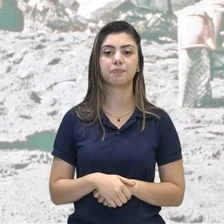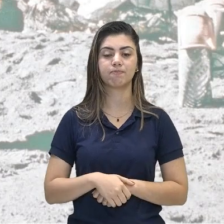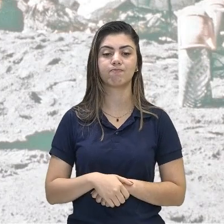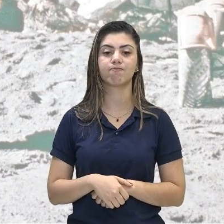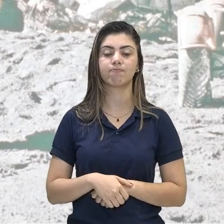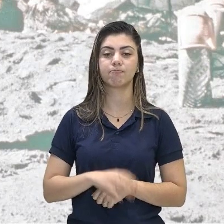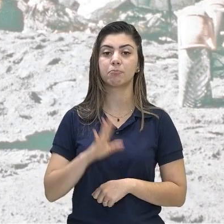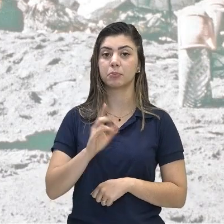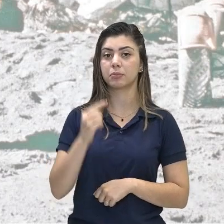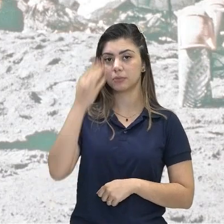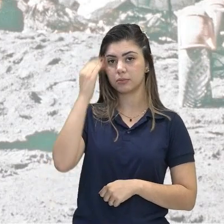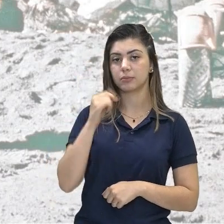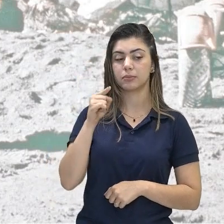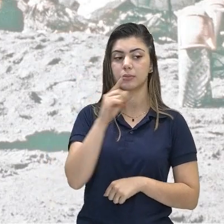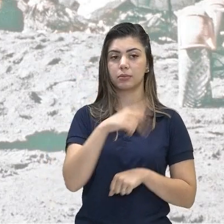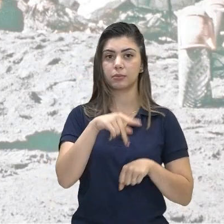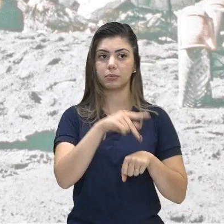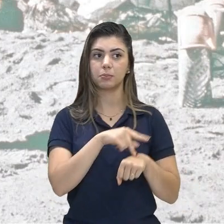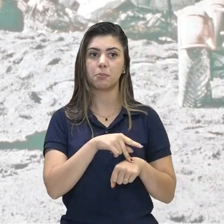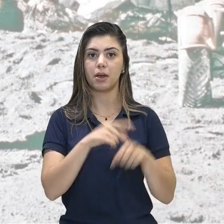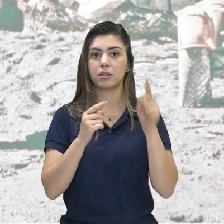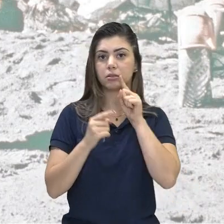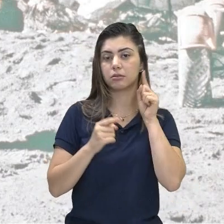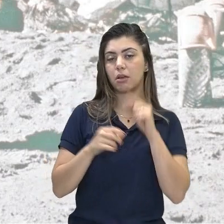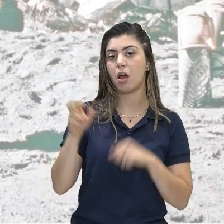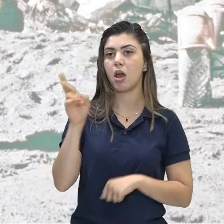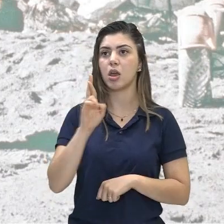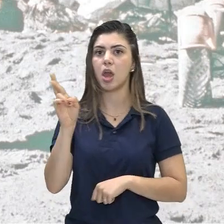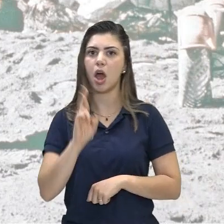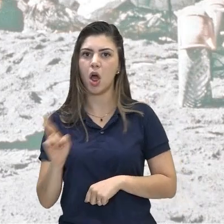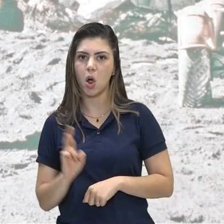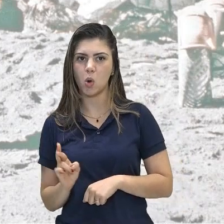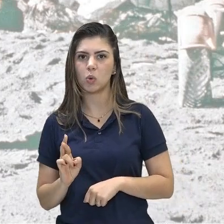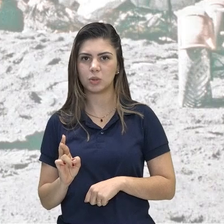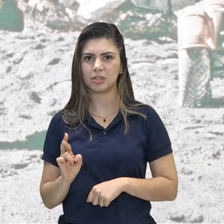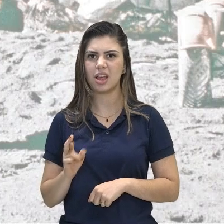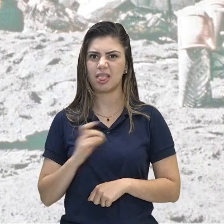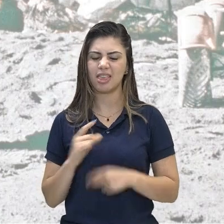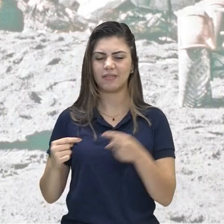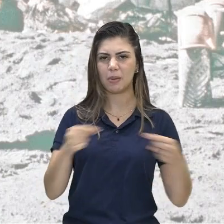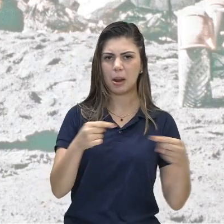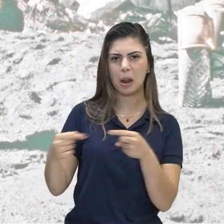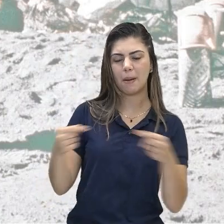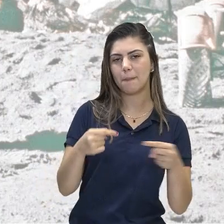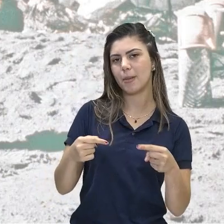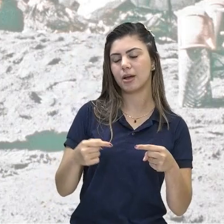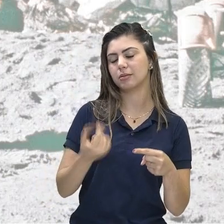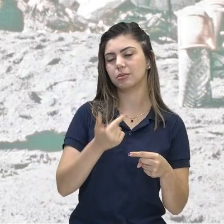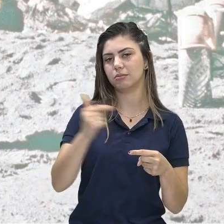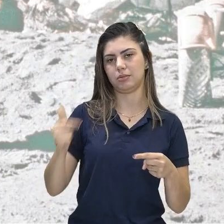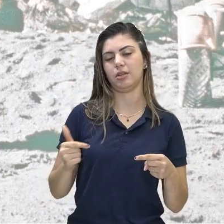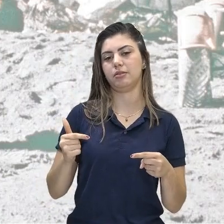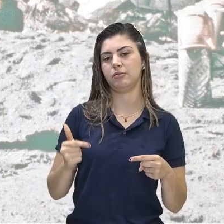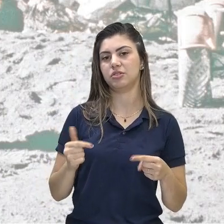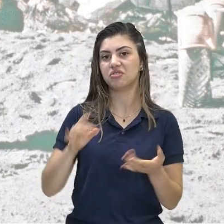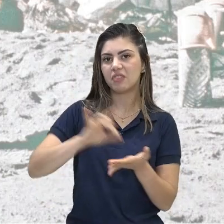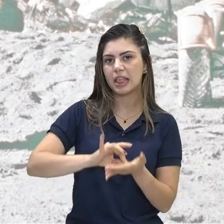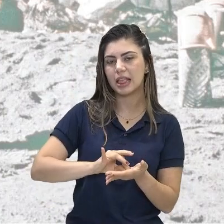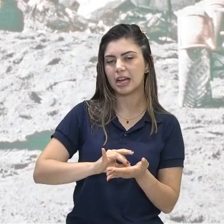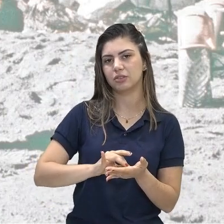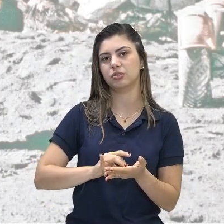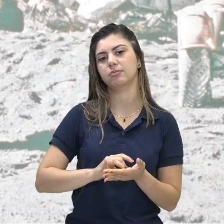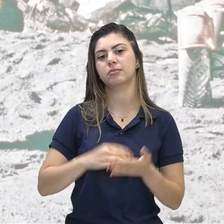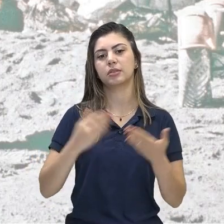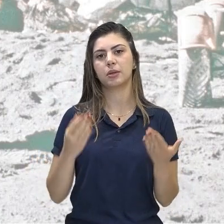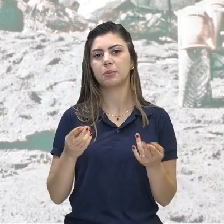casos, as potências, elas não se enfrentaram diretamente, sendo substituídas por aliados locais. Então, apesar de não